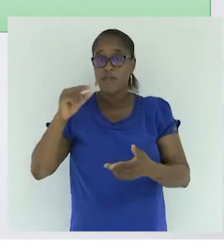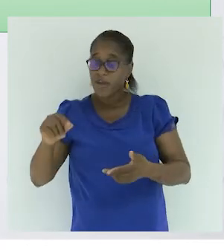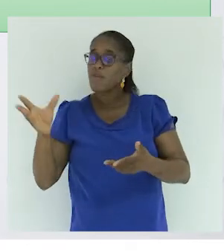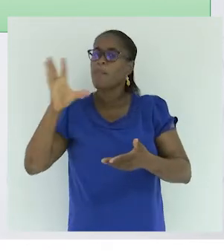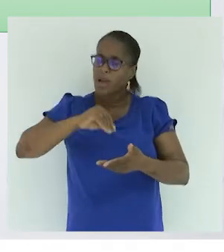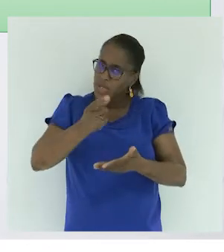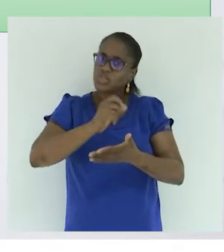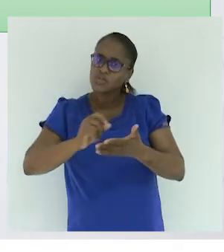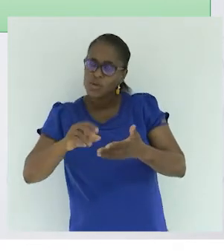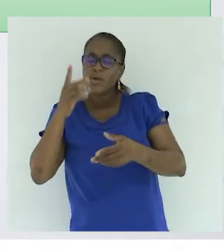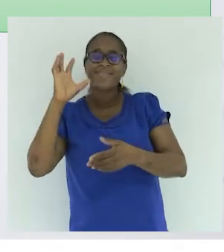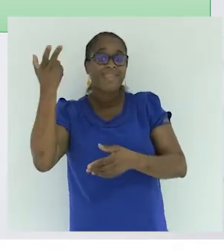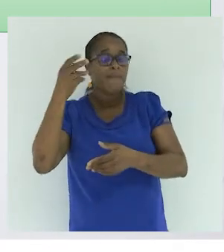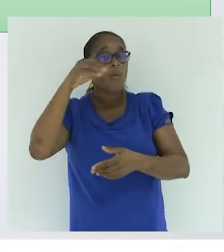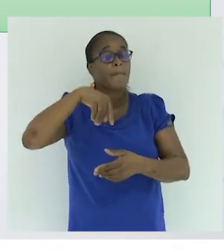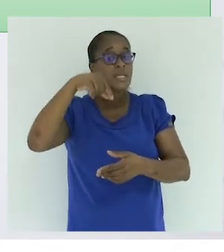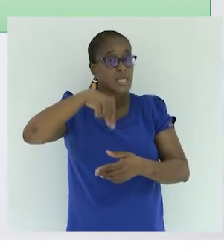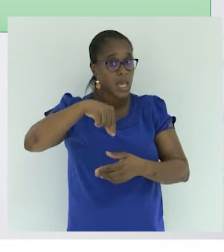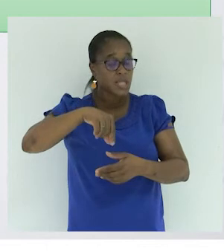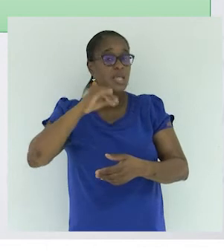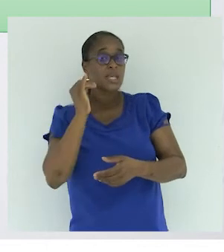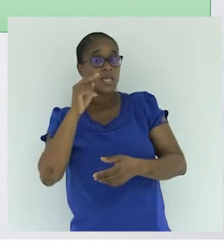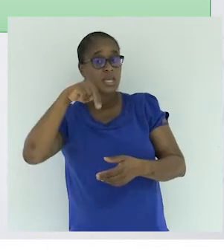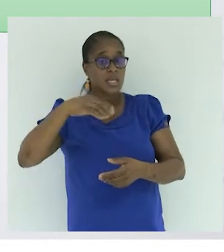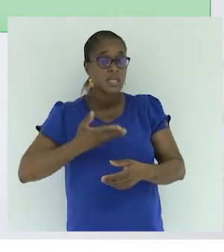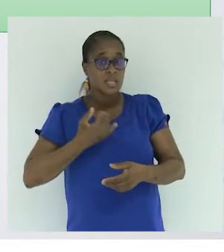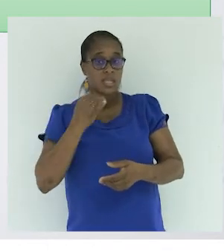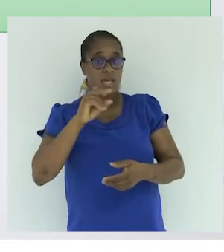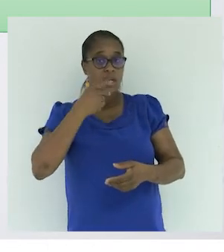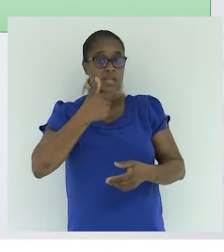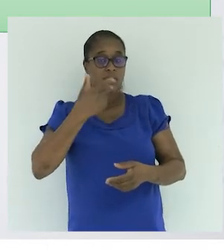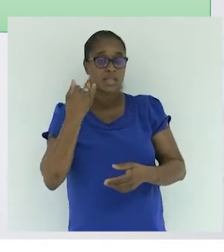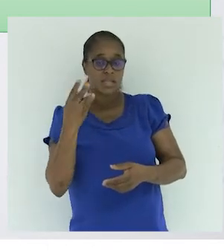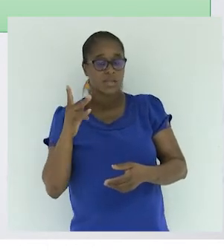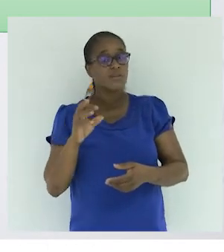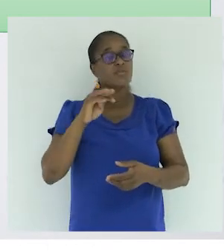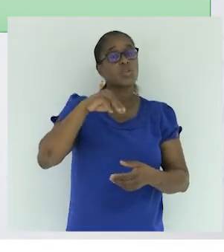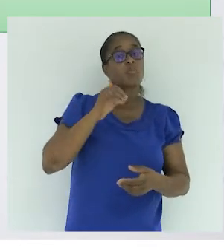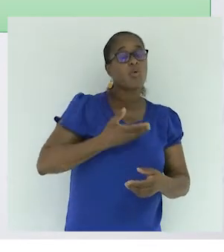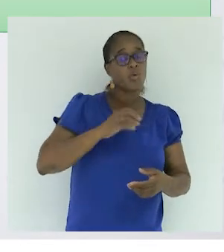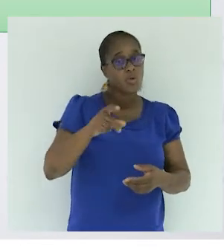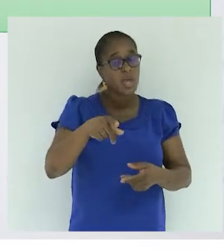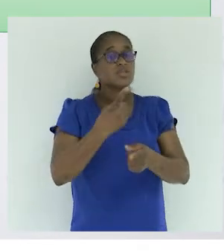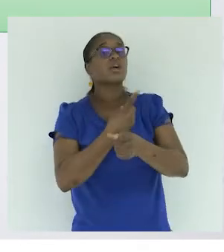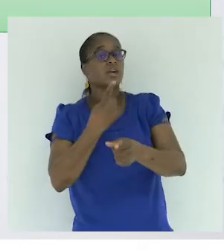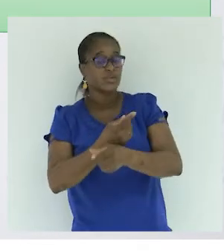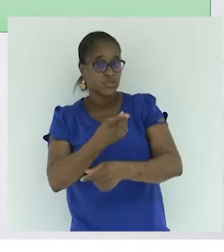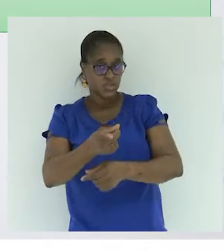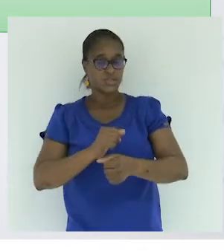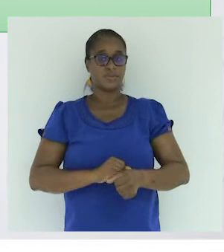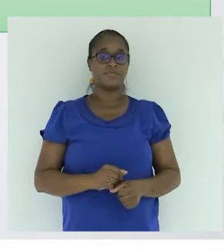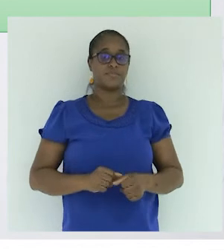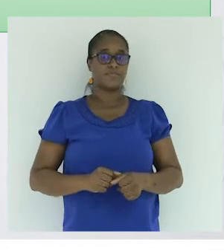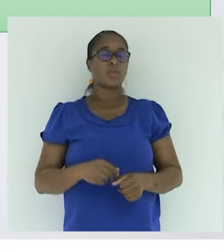presente, modo indicativo. Então estas são as características. Estas são as